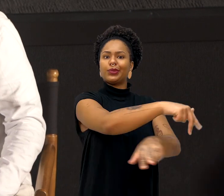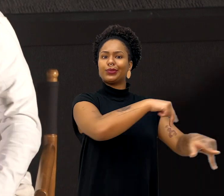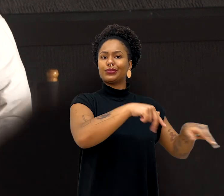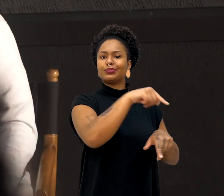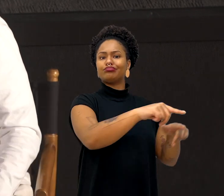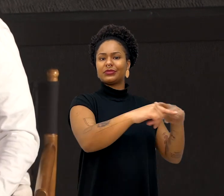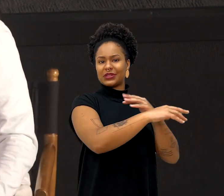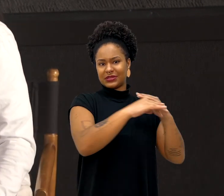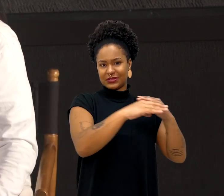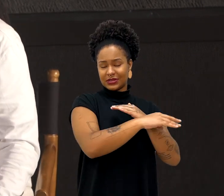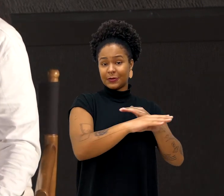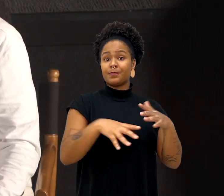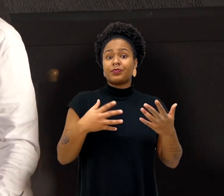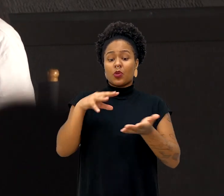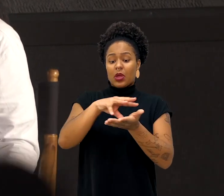Era proibido circular.